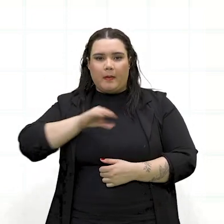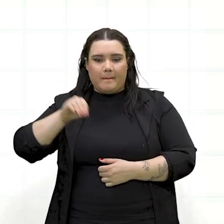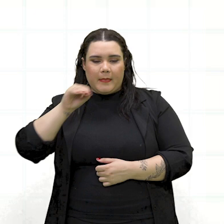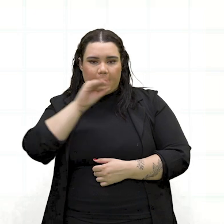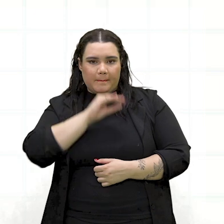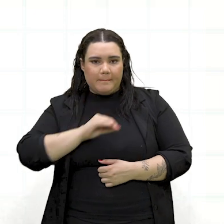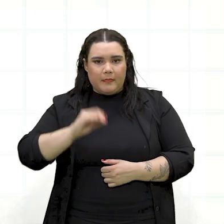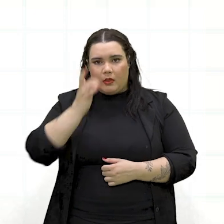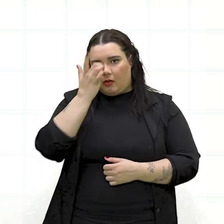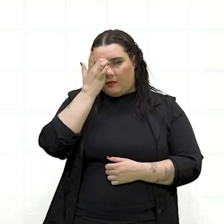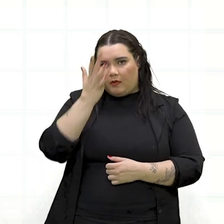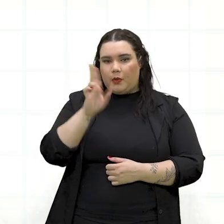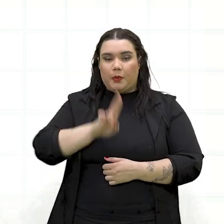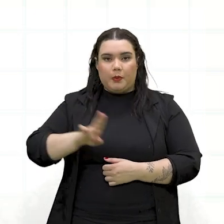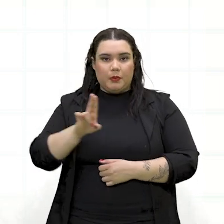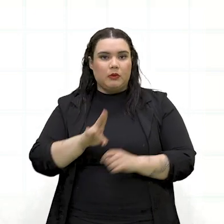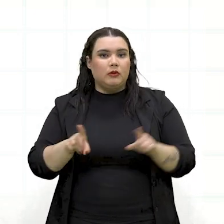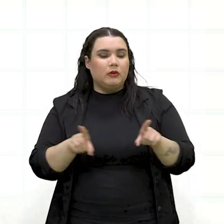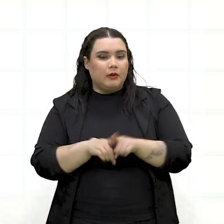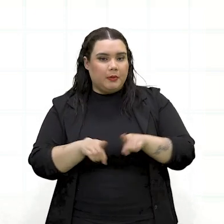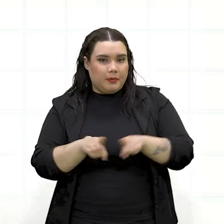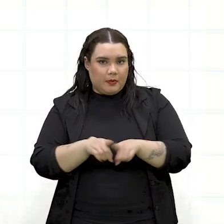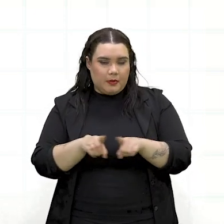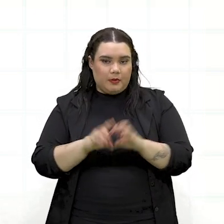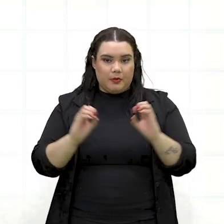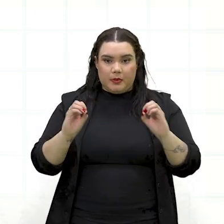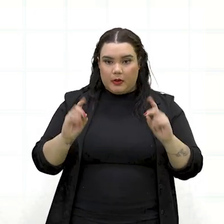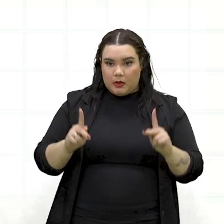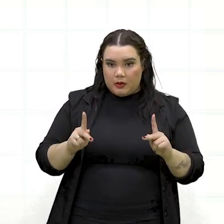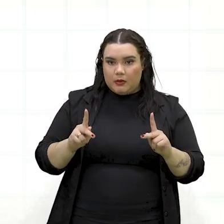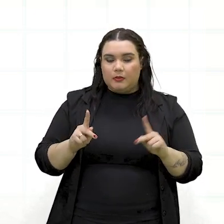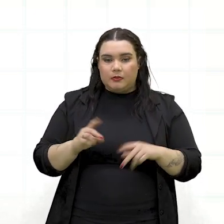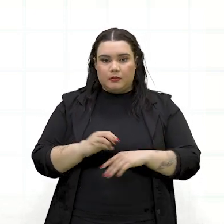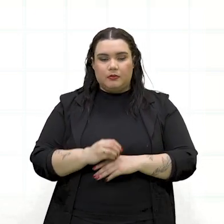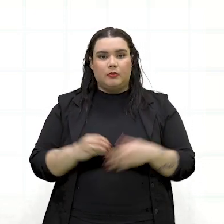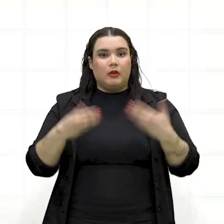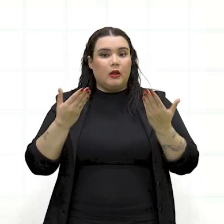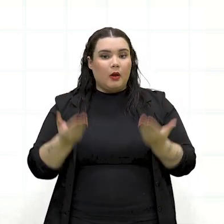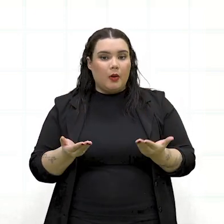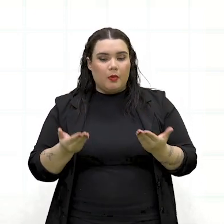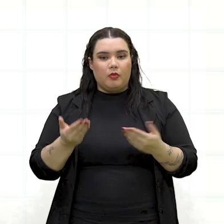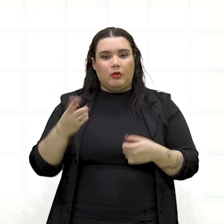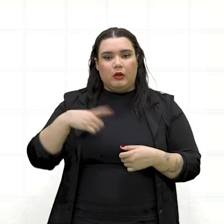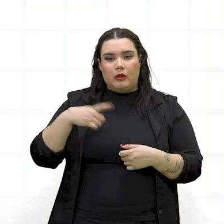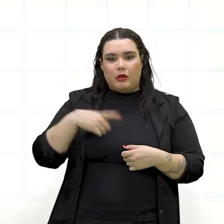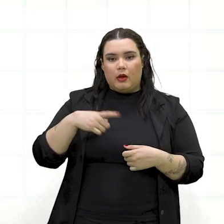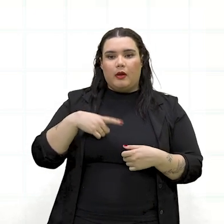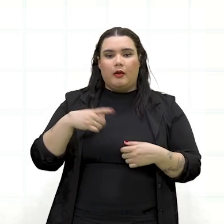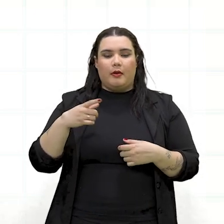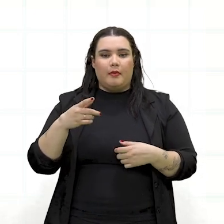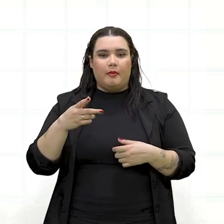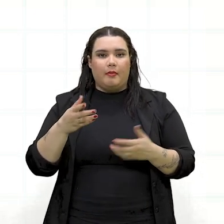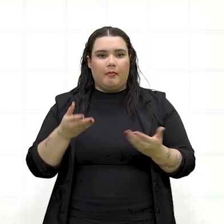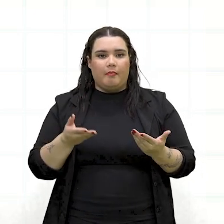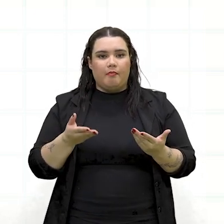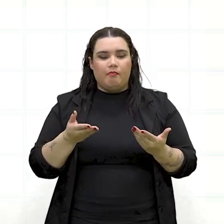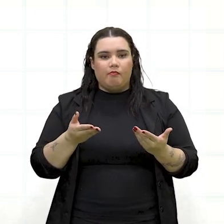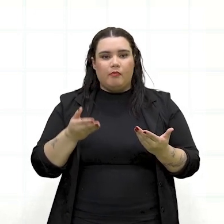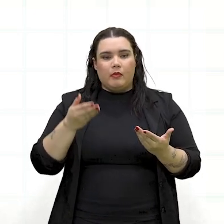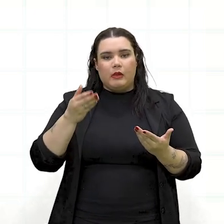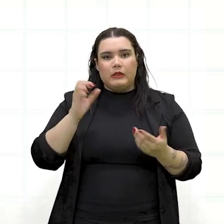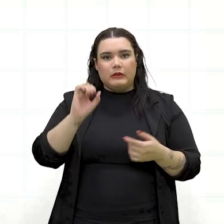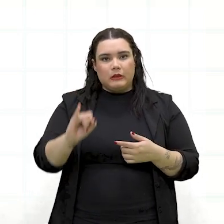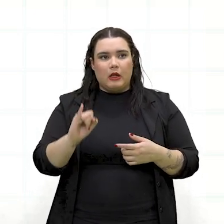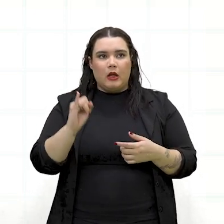pronunciada, mais fácil de ser usada também, ok? Então, quando eu for falar de algo que